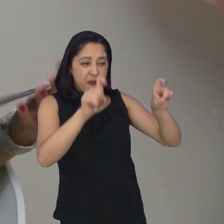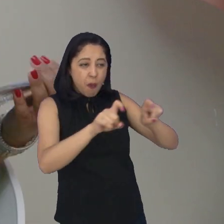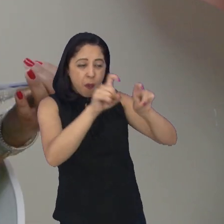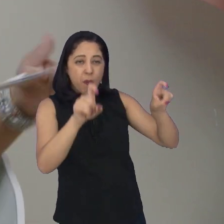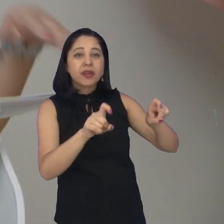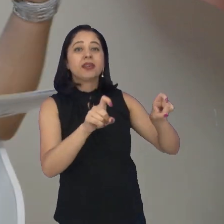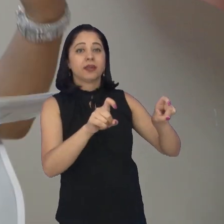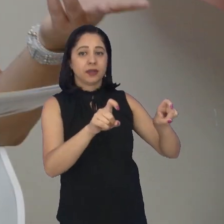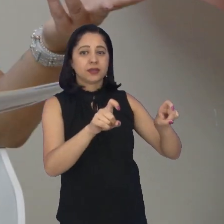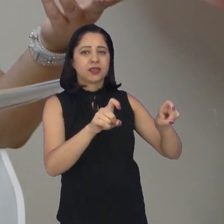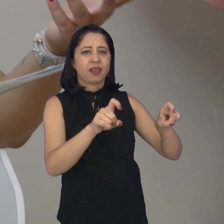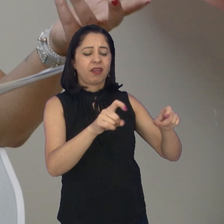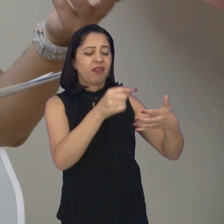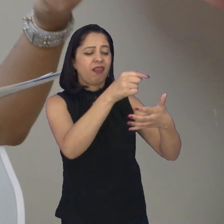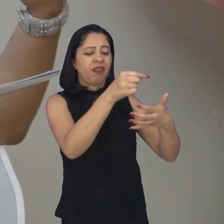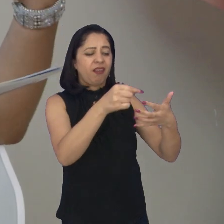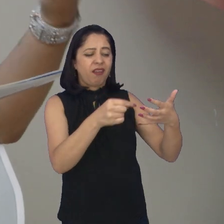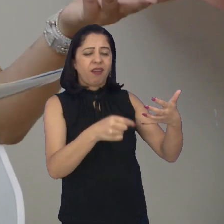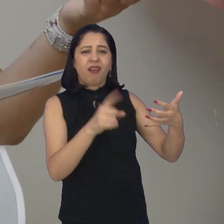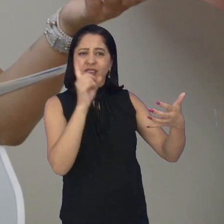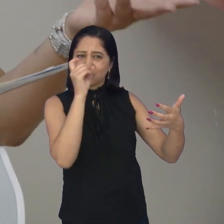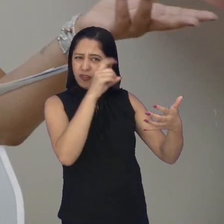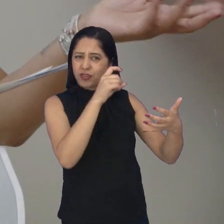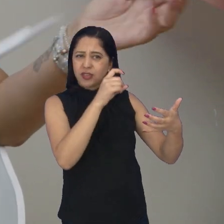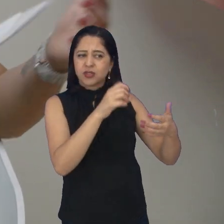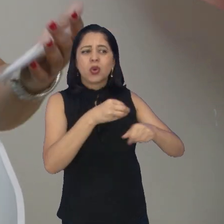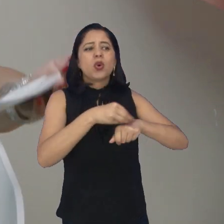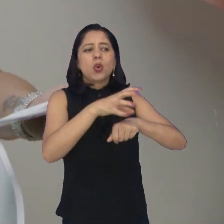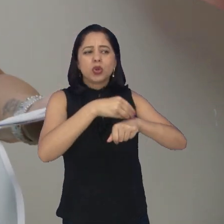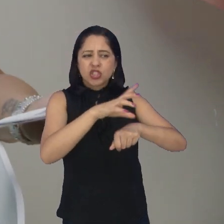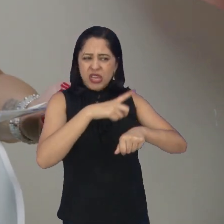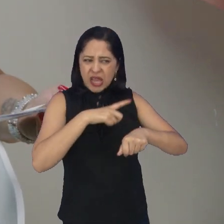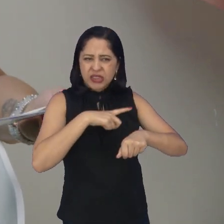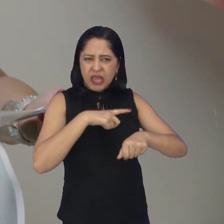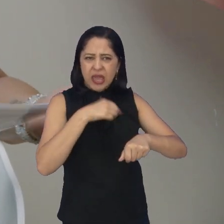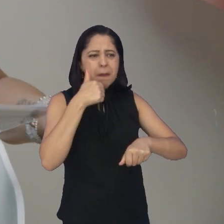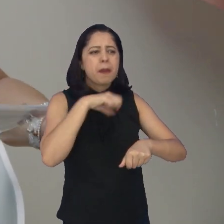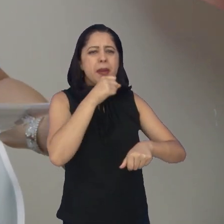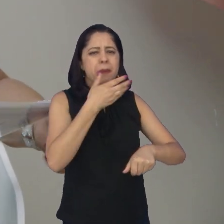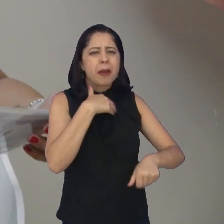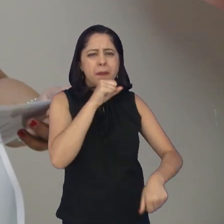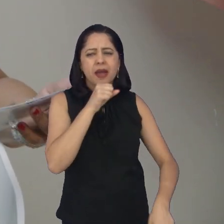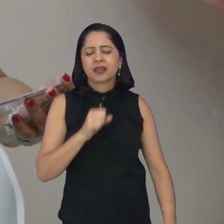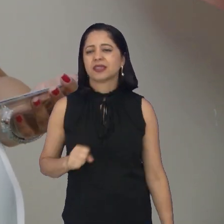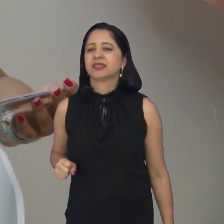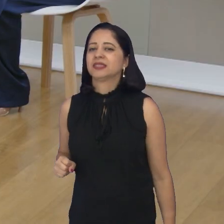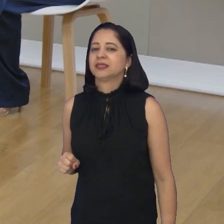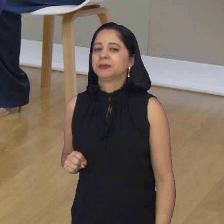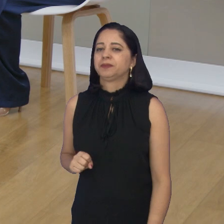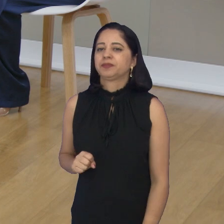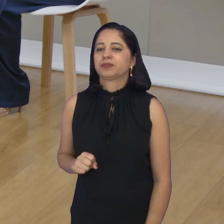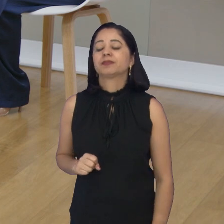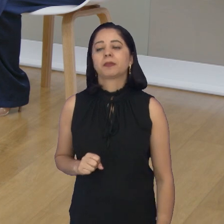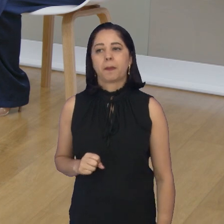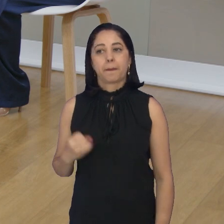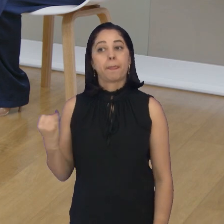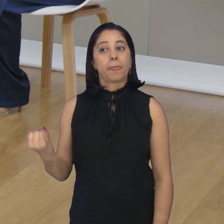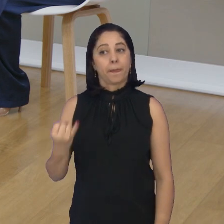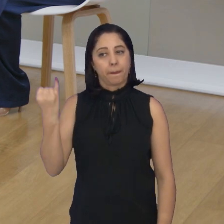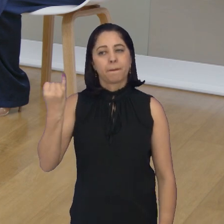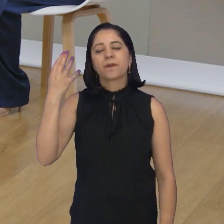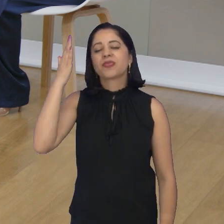todo ali. Quais dicas que você passa para os pais que estão assistindo o programa agora? Então, assim, é importante a gente saber